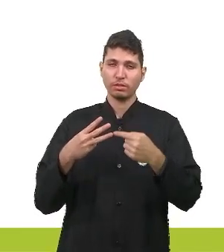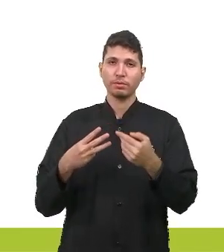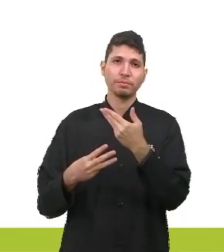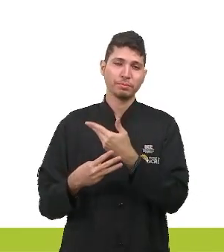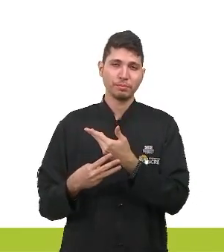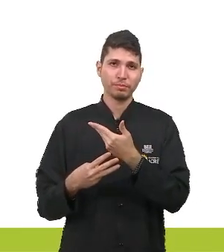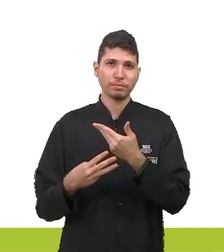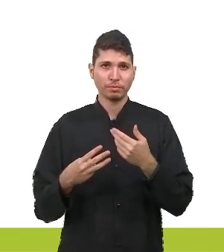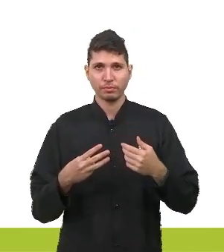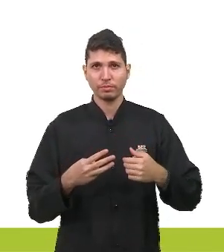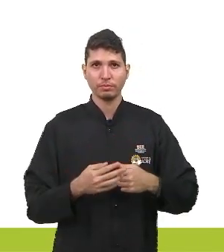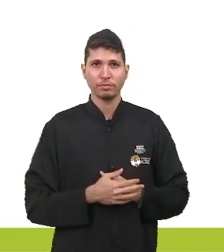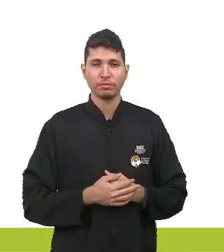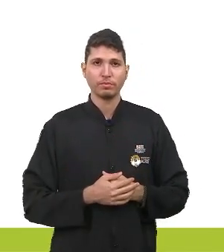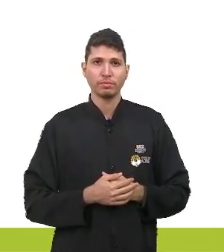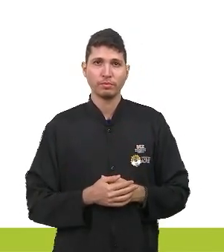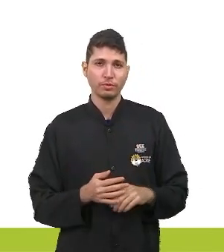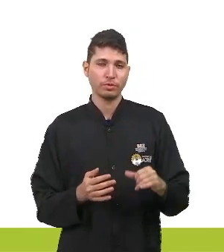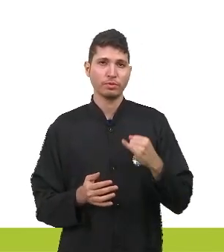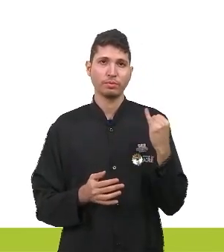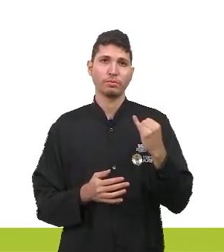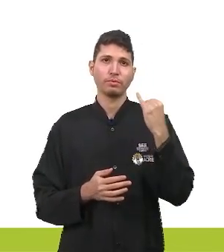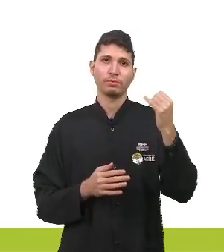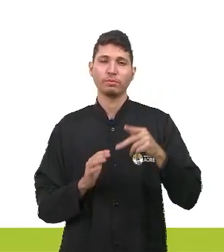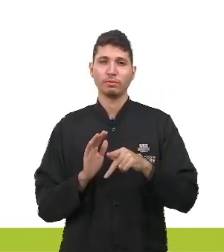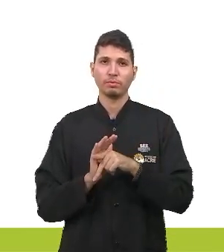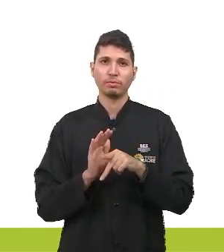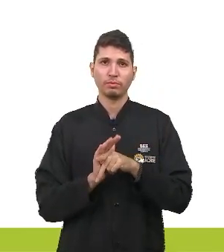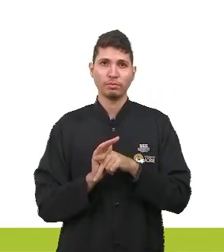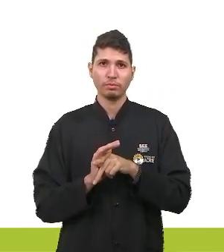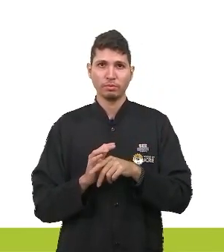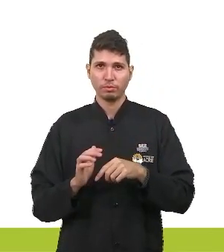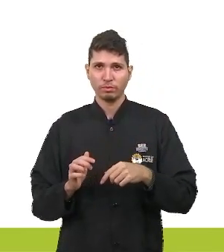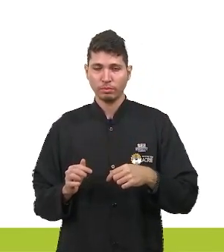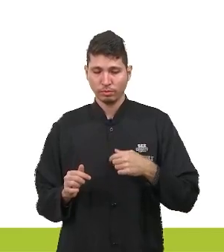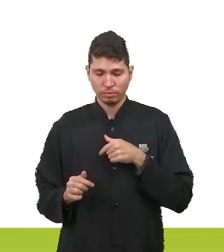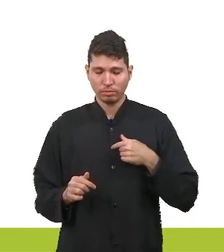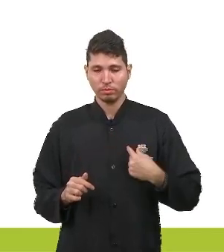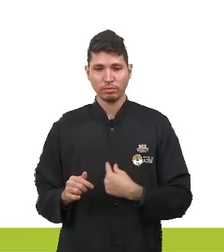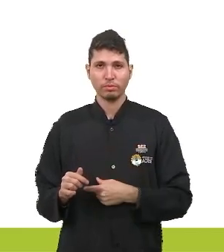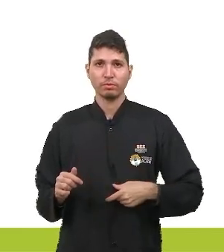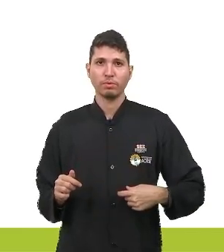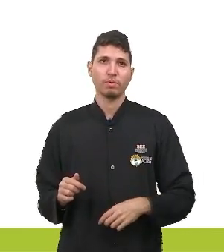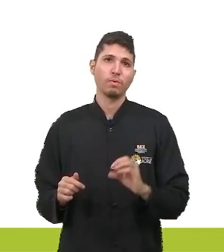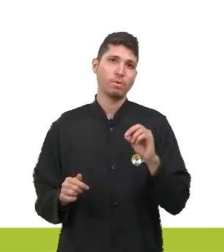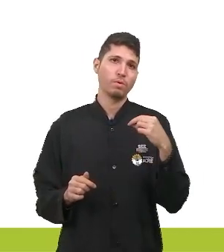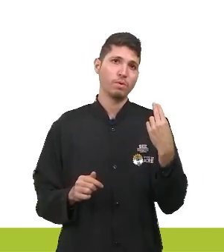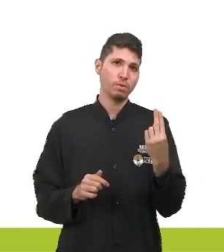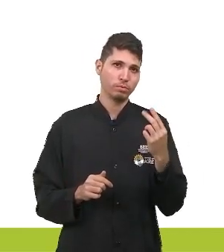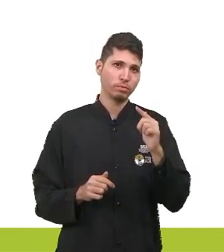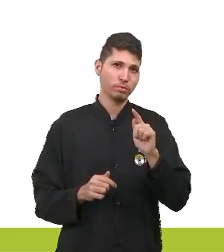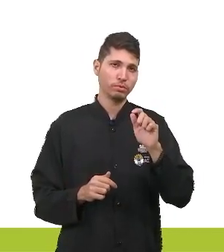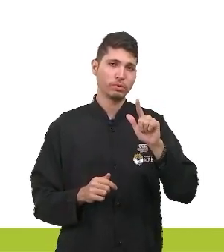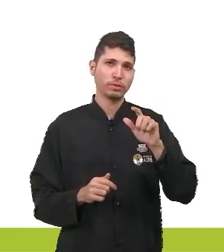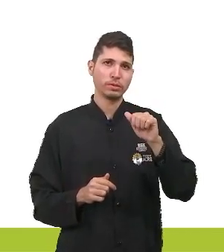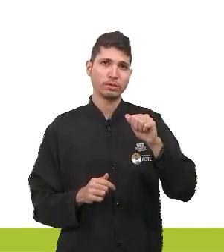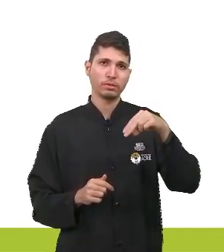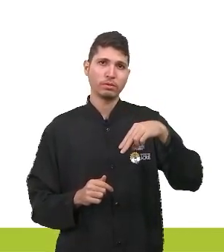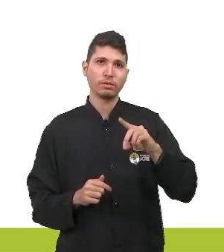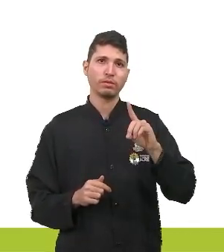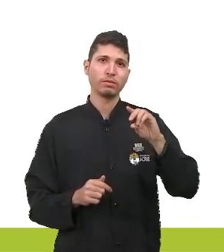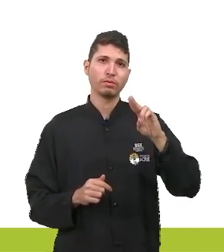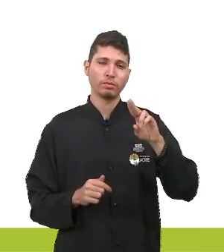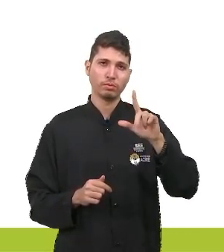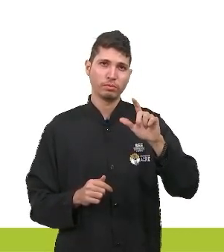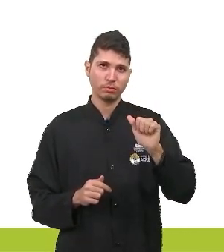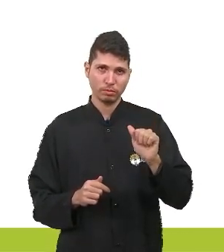intestino e vão atuar no próprio intestino ou então nas glândulas anexas. Ok? Volta para a questão. Legal.